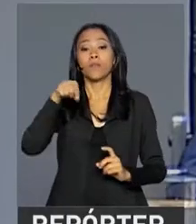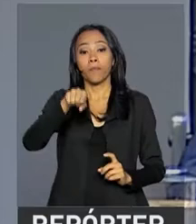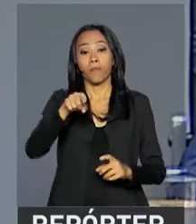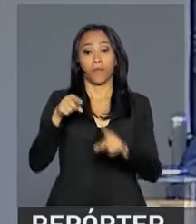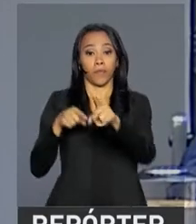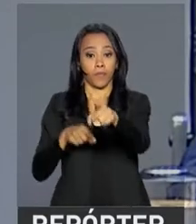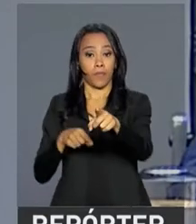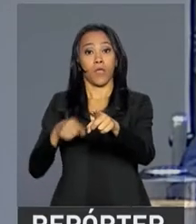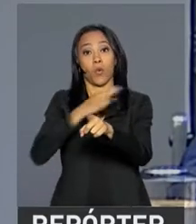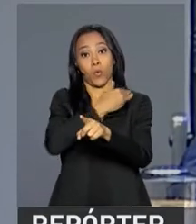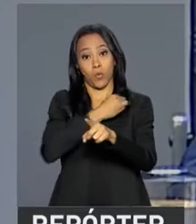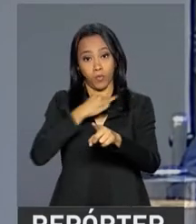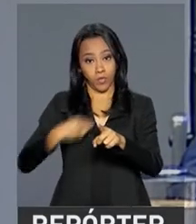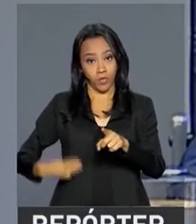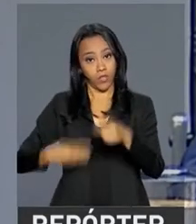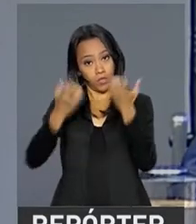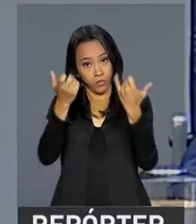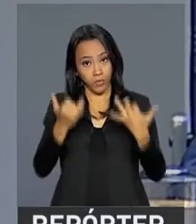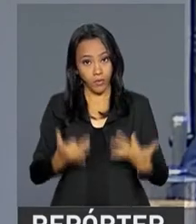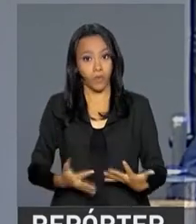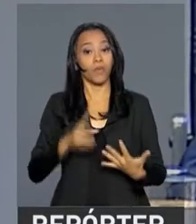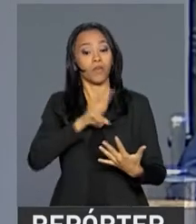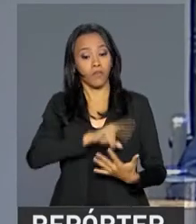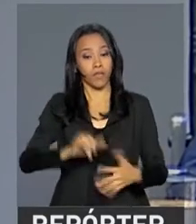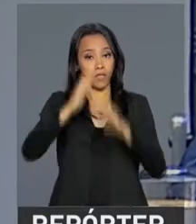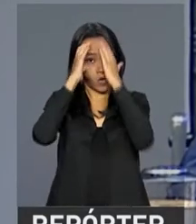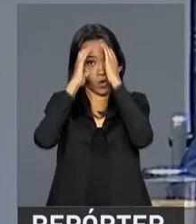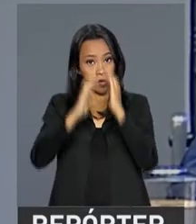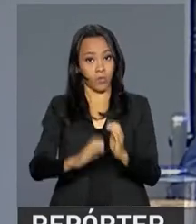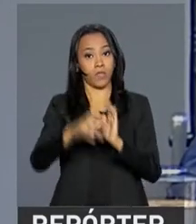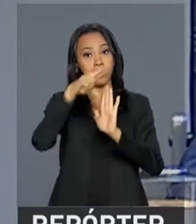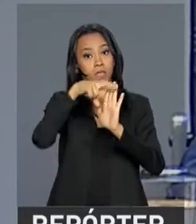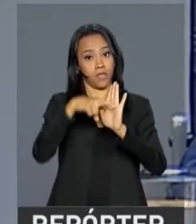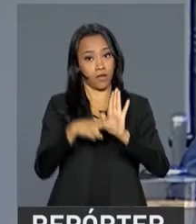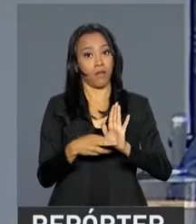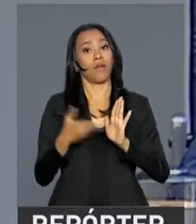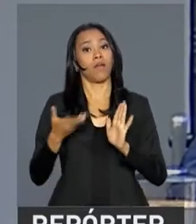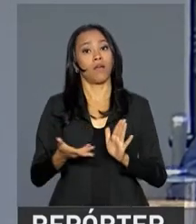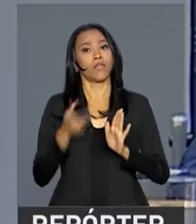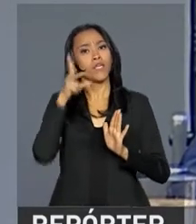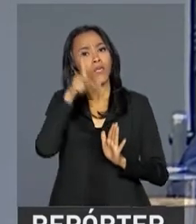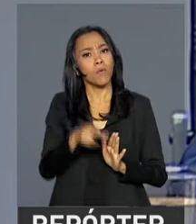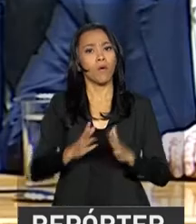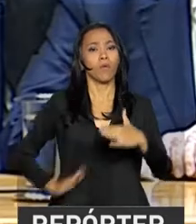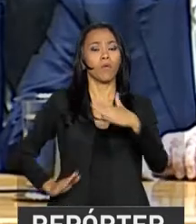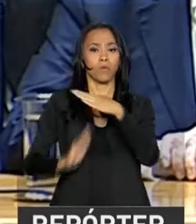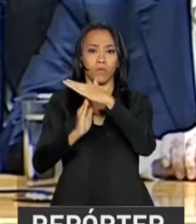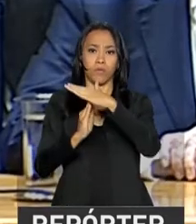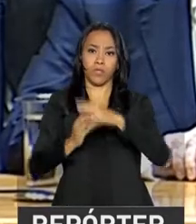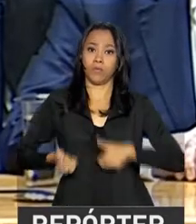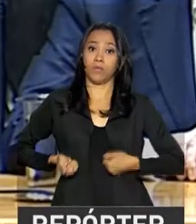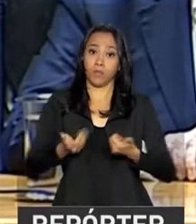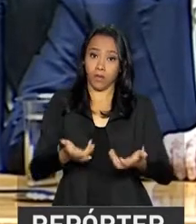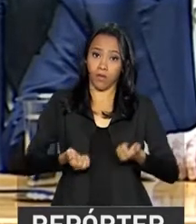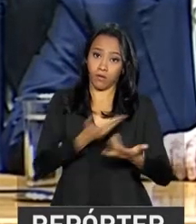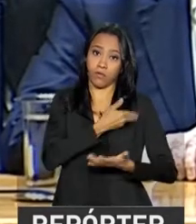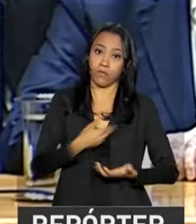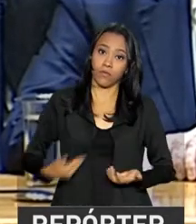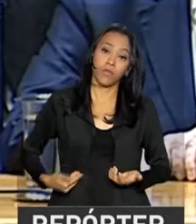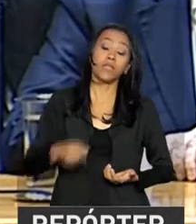disse que a regra será cumprida neste ano assim como o teto dos gastos públicos e defendeu que a discussão sobre